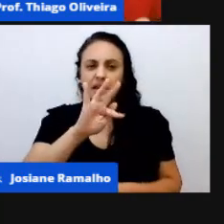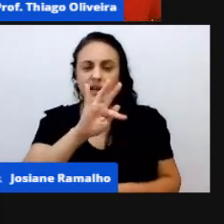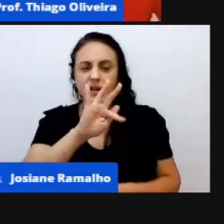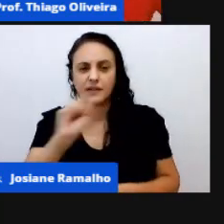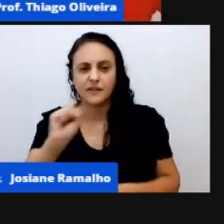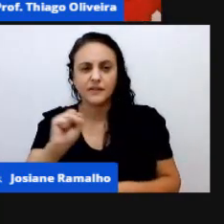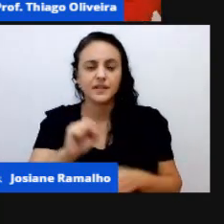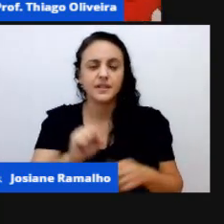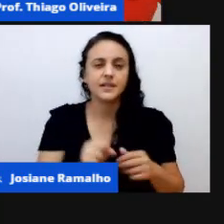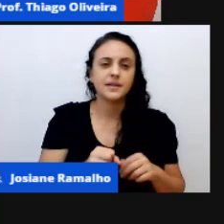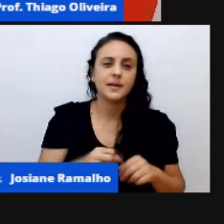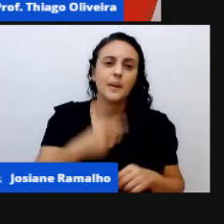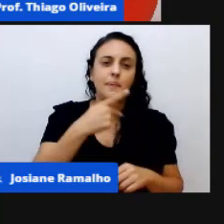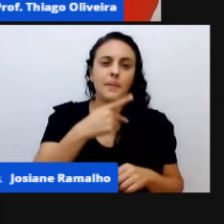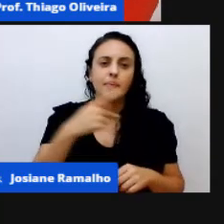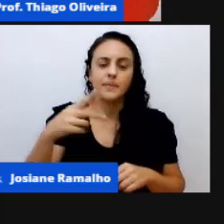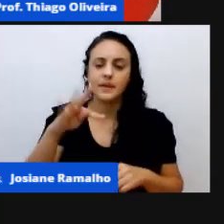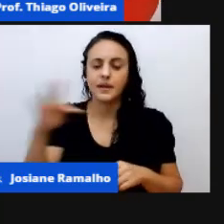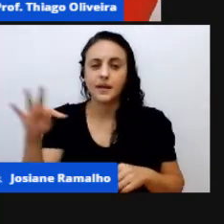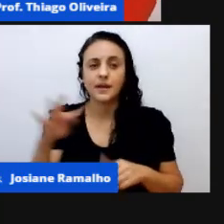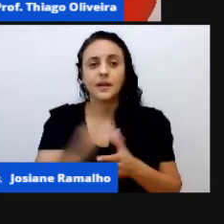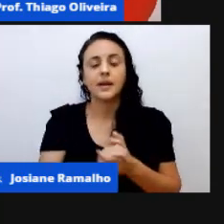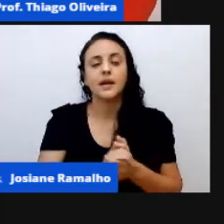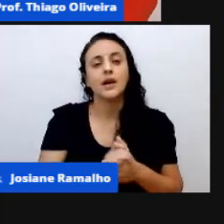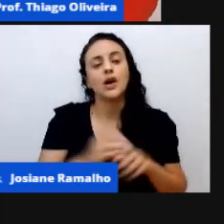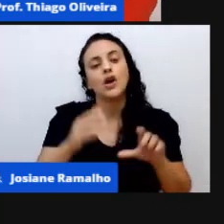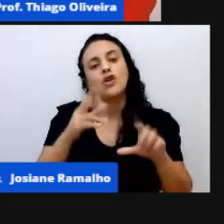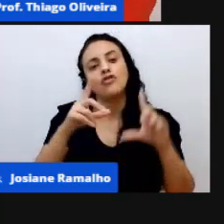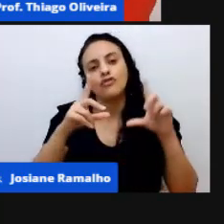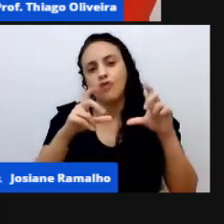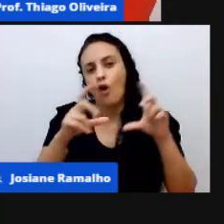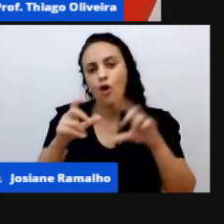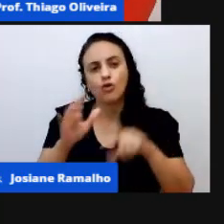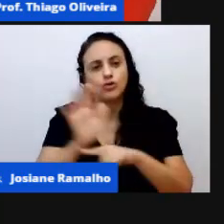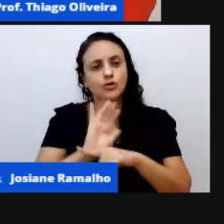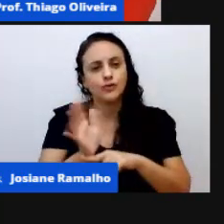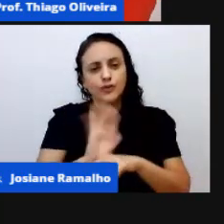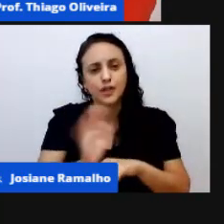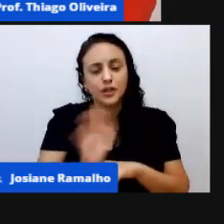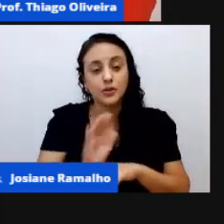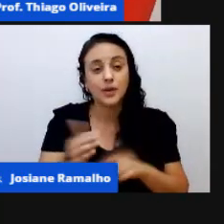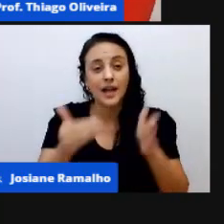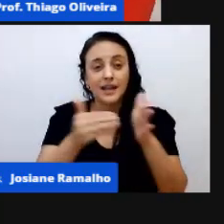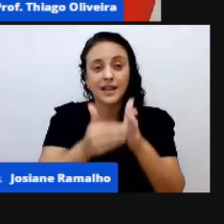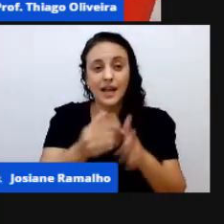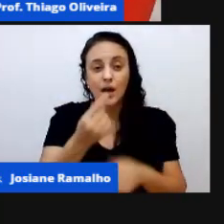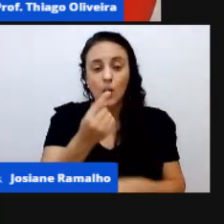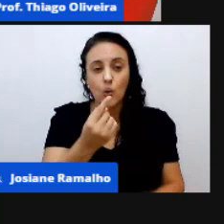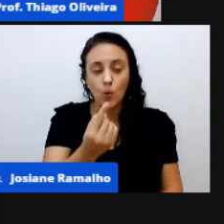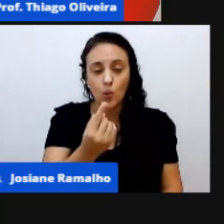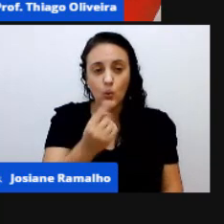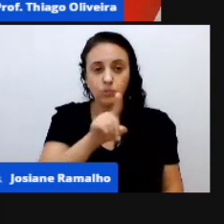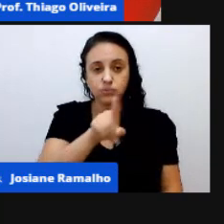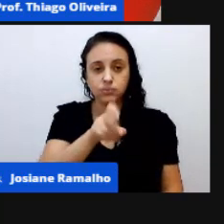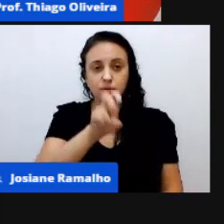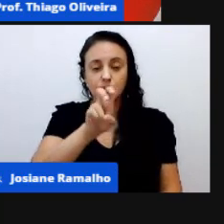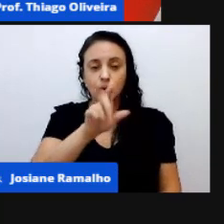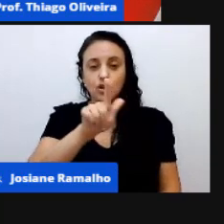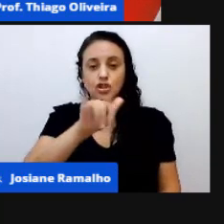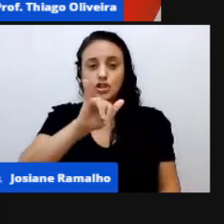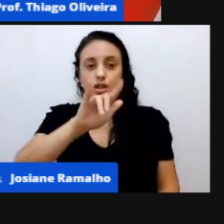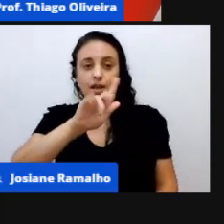fotos, vídeos de até 1,5 GB, enquanto o WhatsApp é só apenas 5 MB,